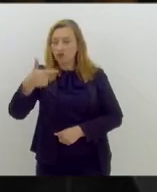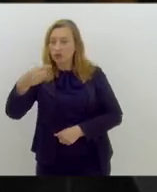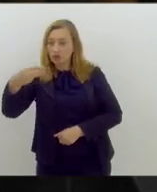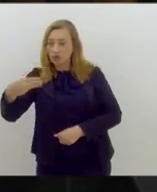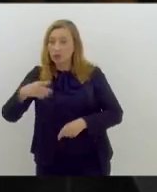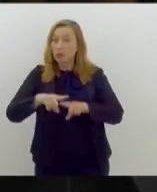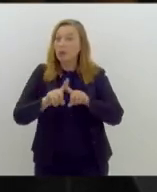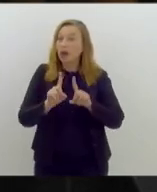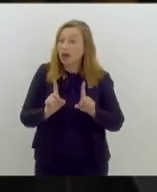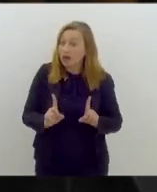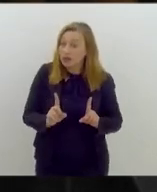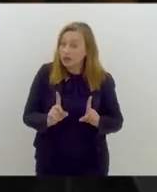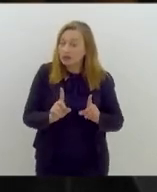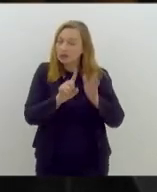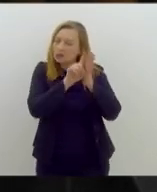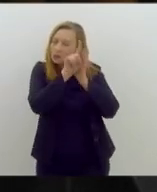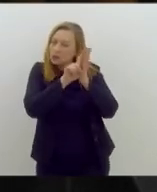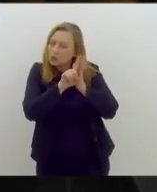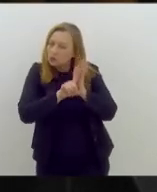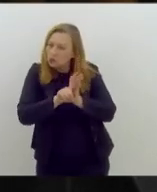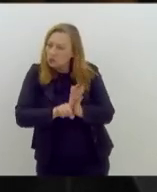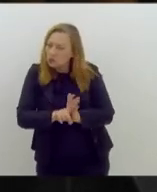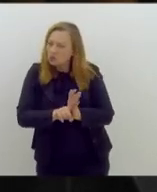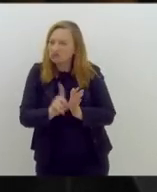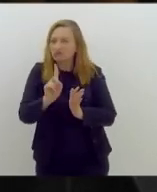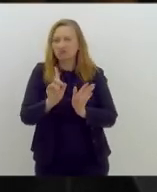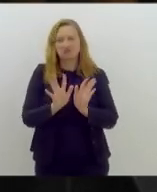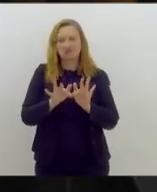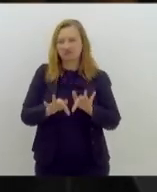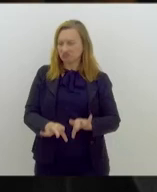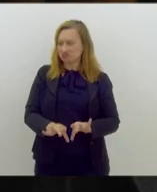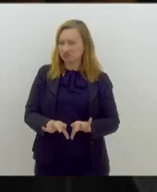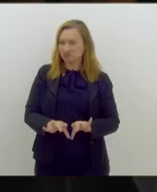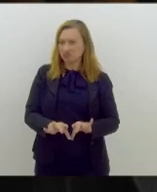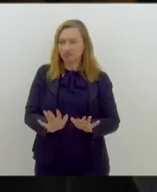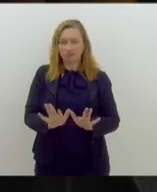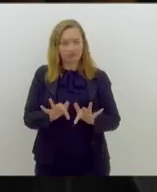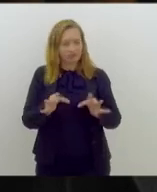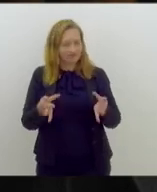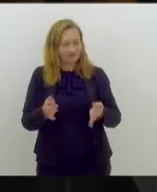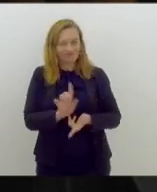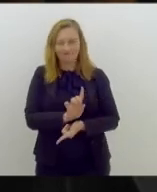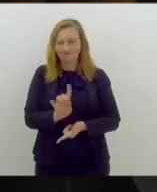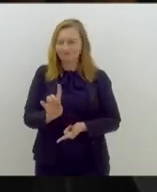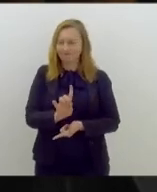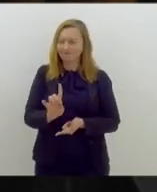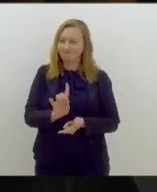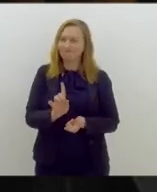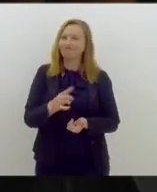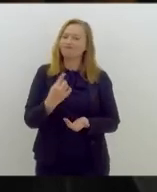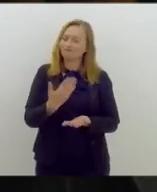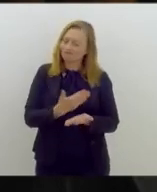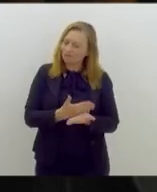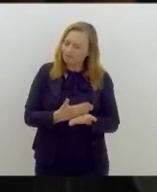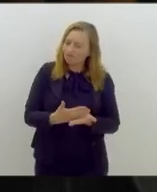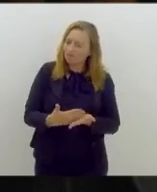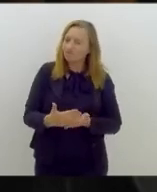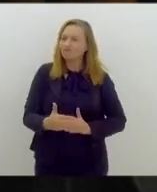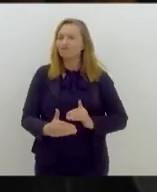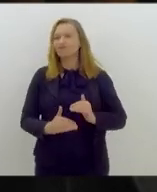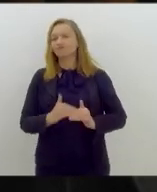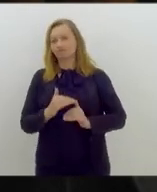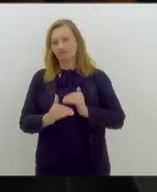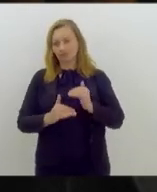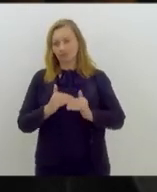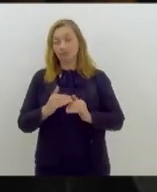mas essa análise não acaba com essa simplicidade a gente começou a esse processo